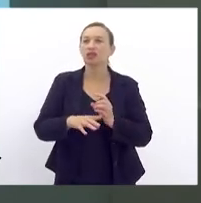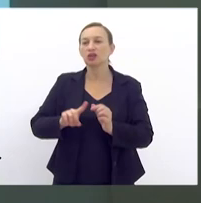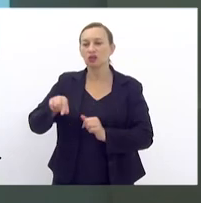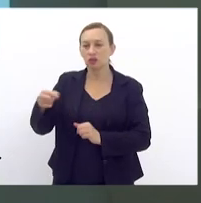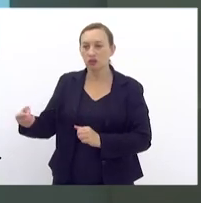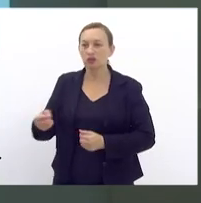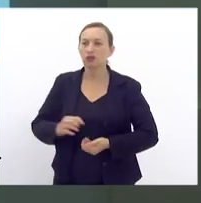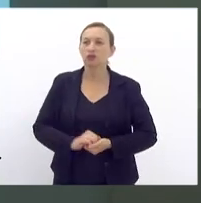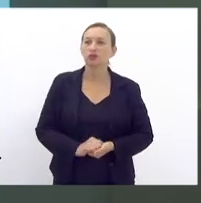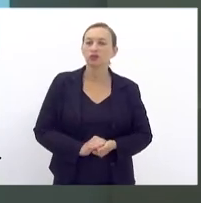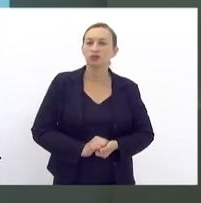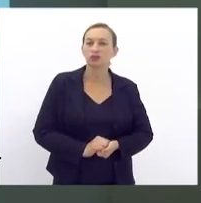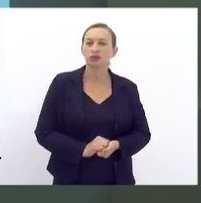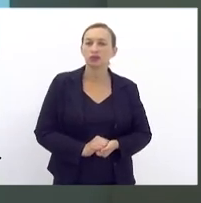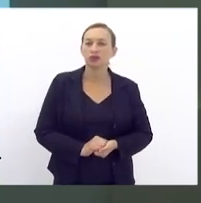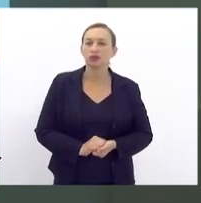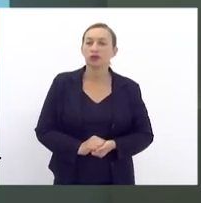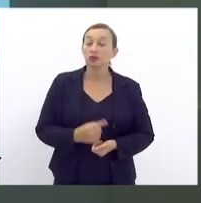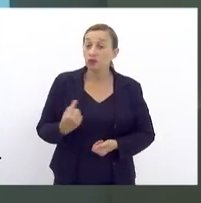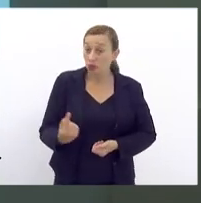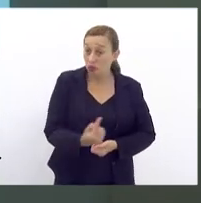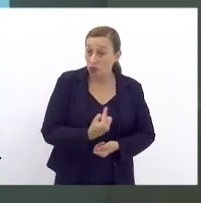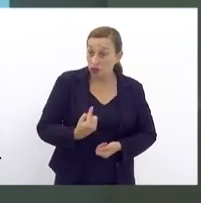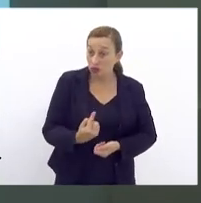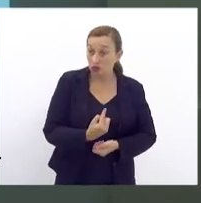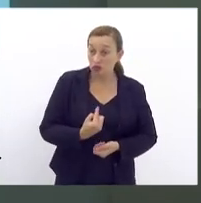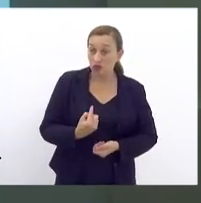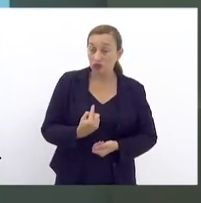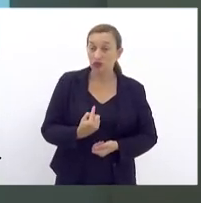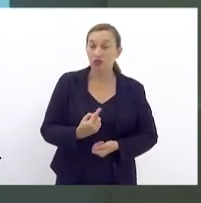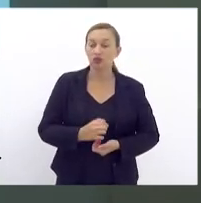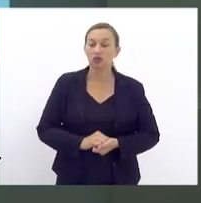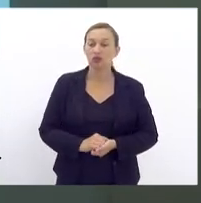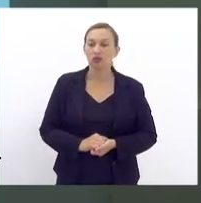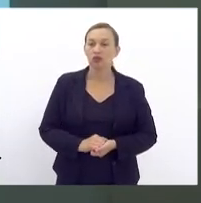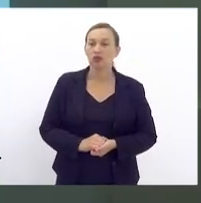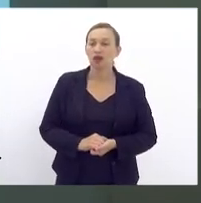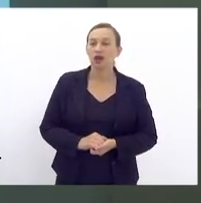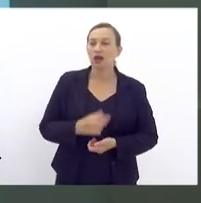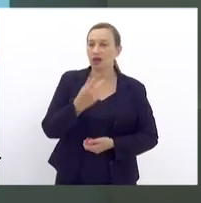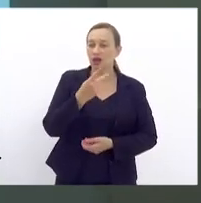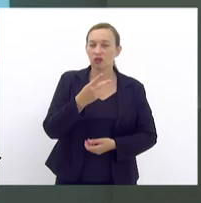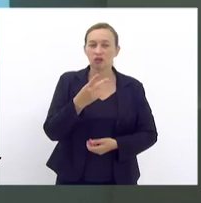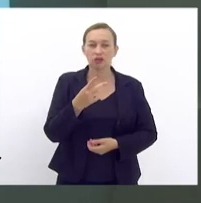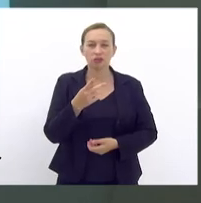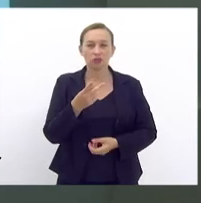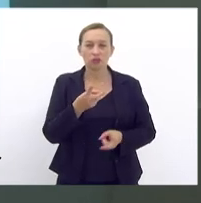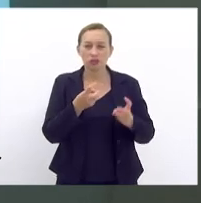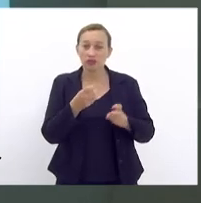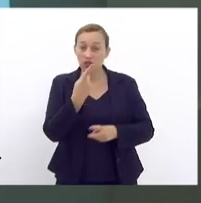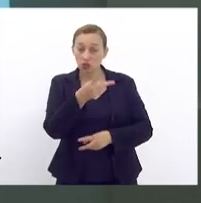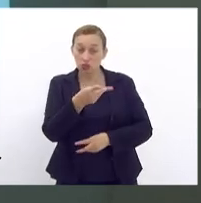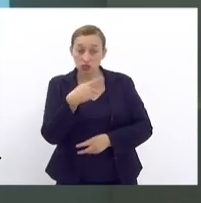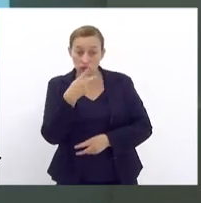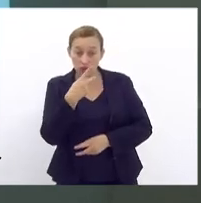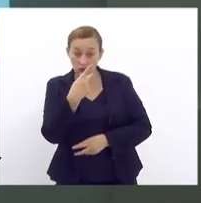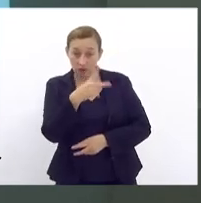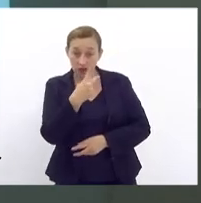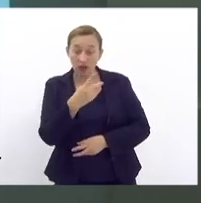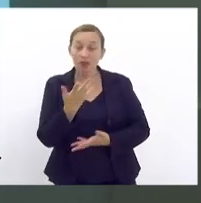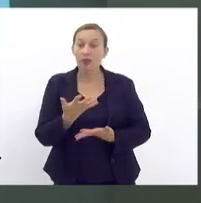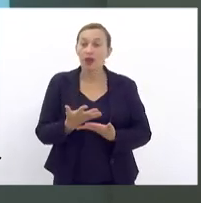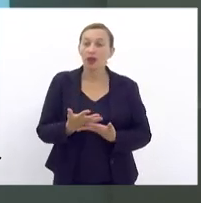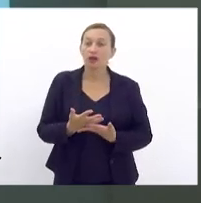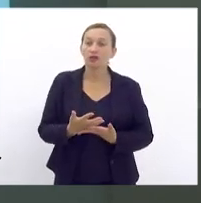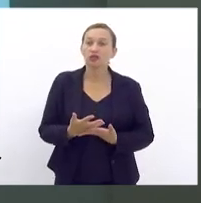etc então desembargadora nós quando escutamos a fala de vossa excelência entendemos que já é